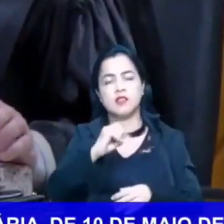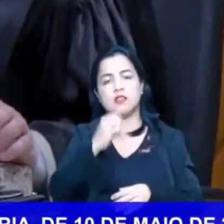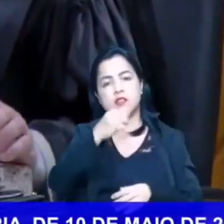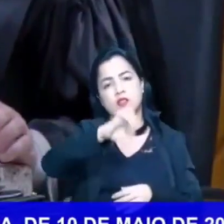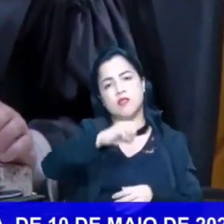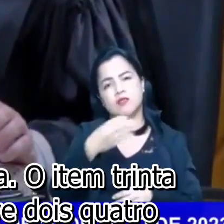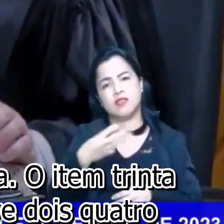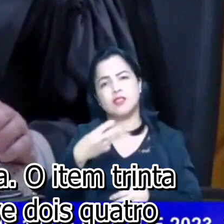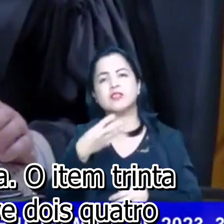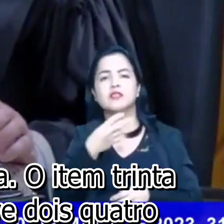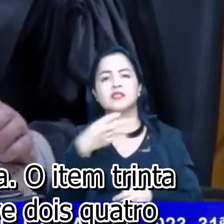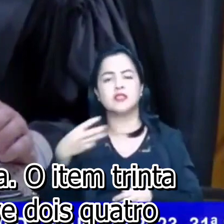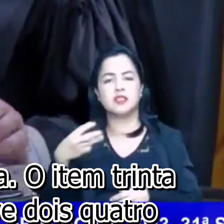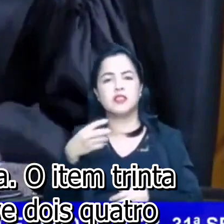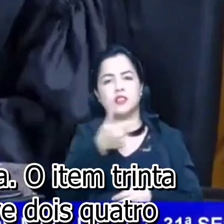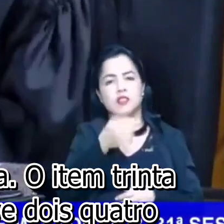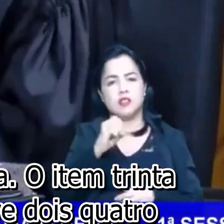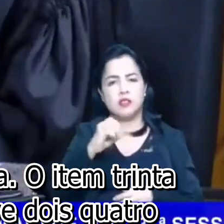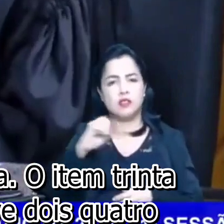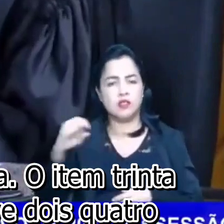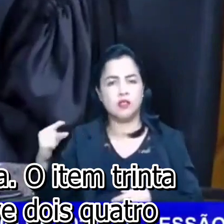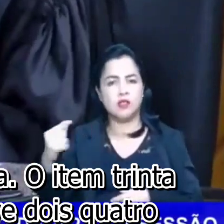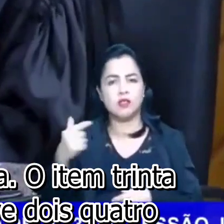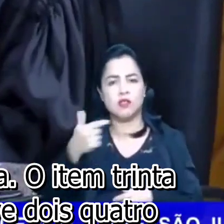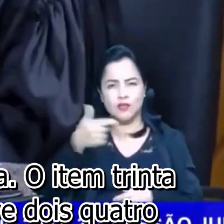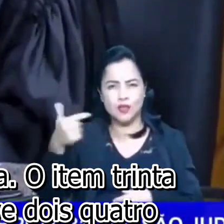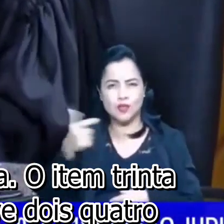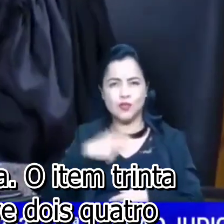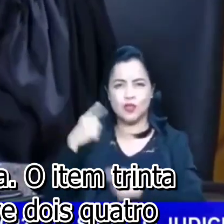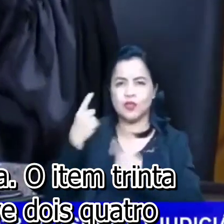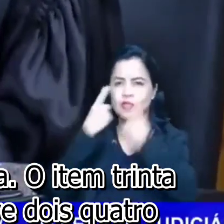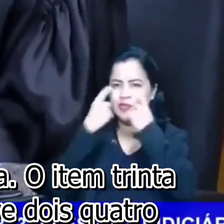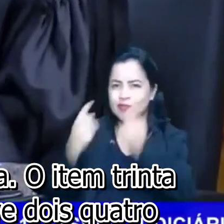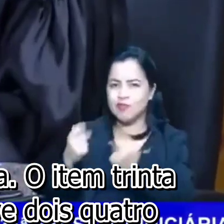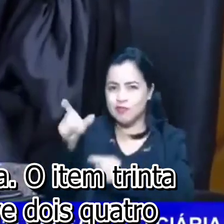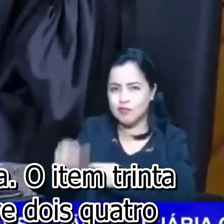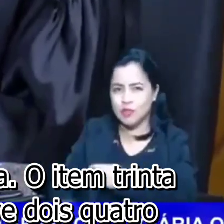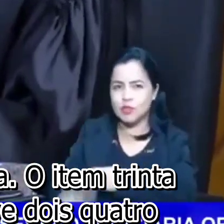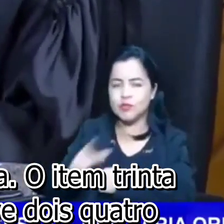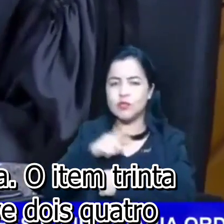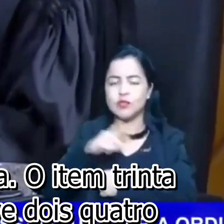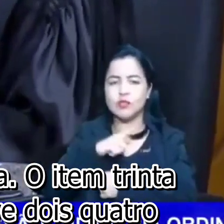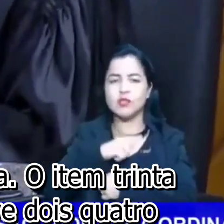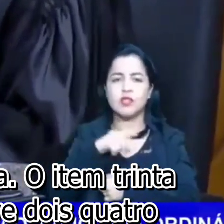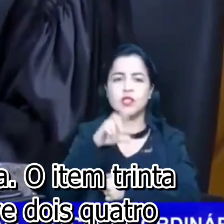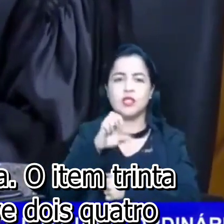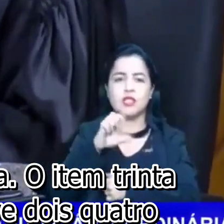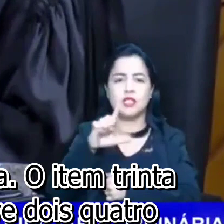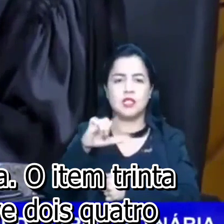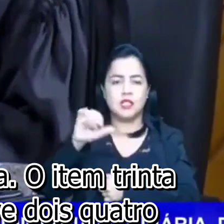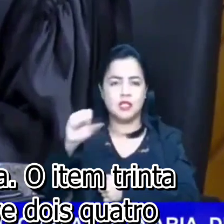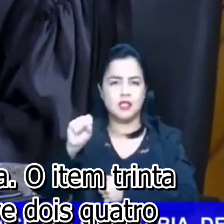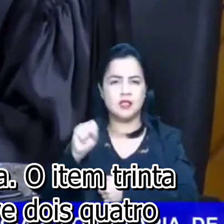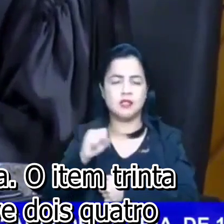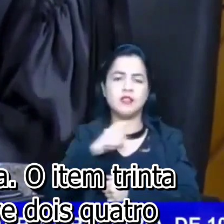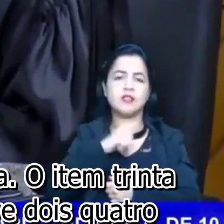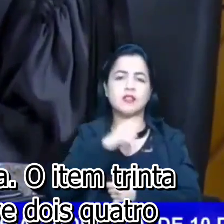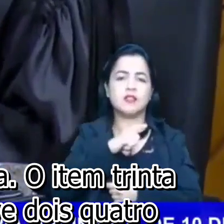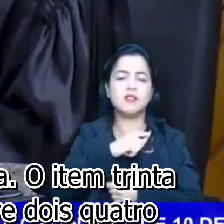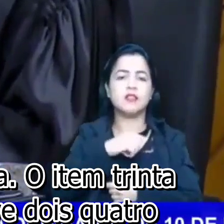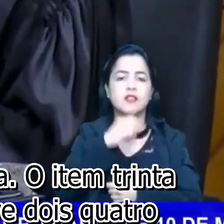2022. O interessado é Elias Real da Silva, retirada de pauta. O item 33 é a prestação de